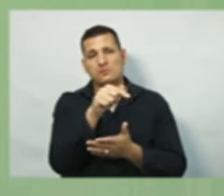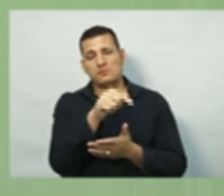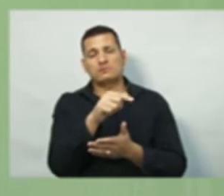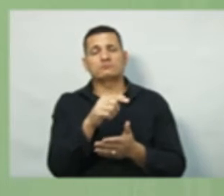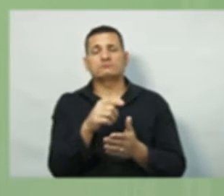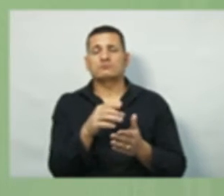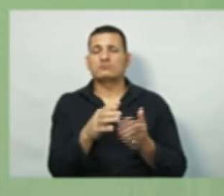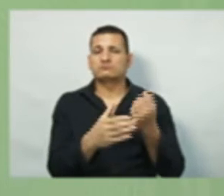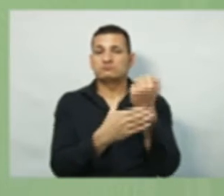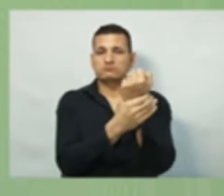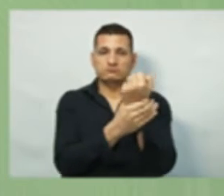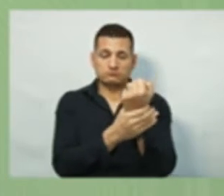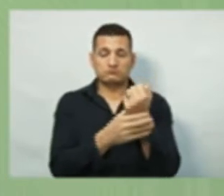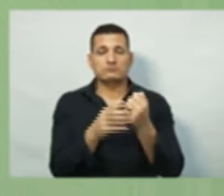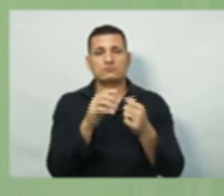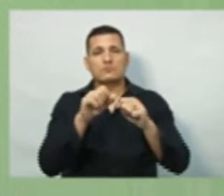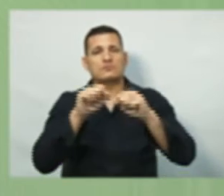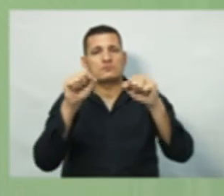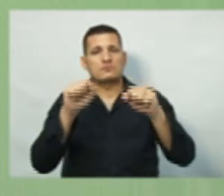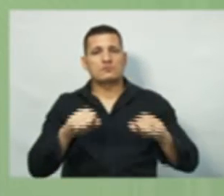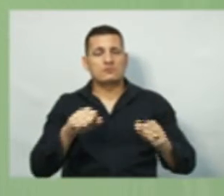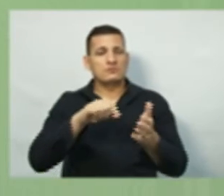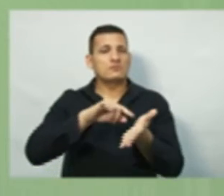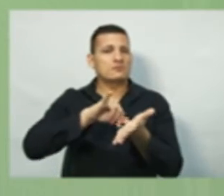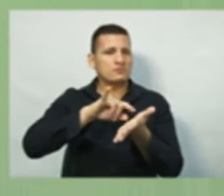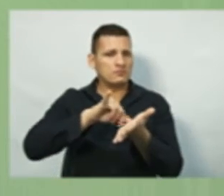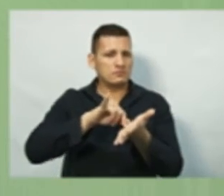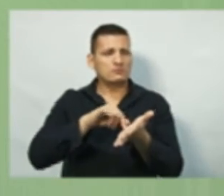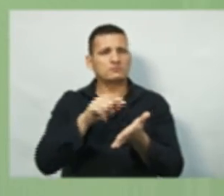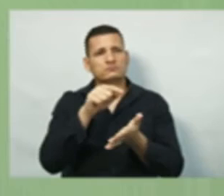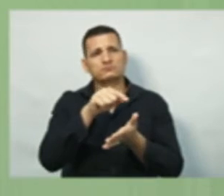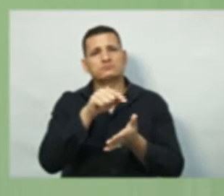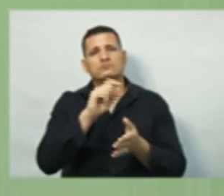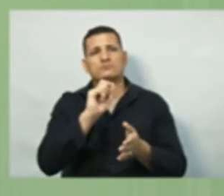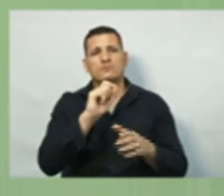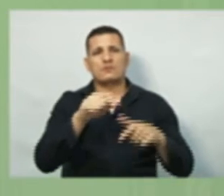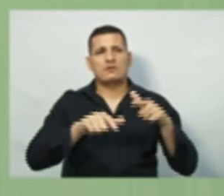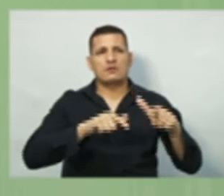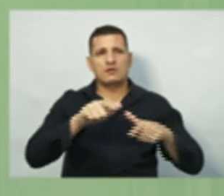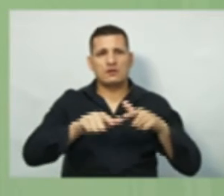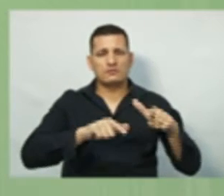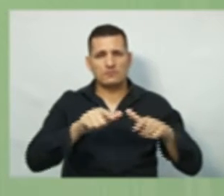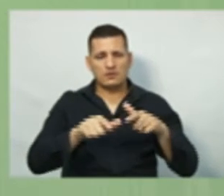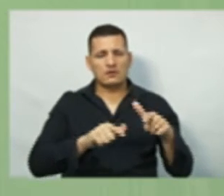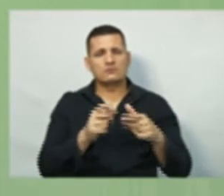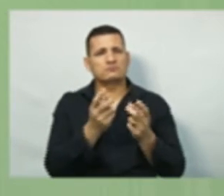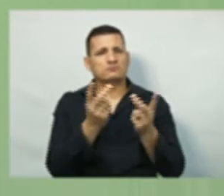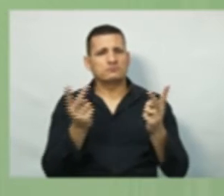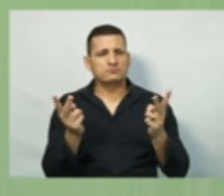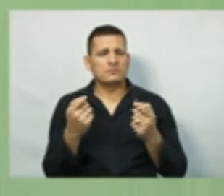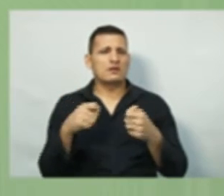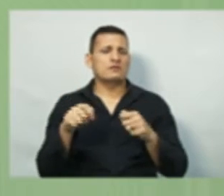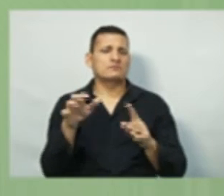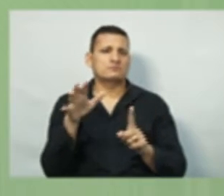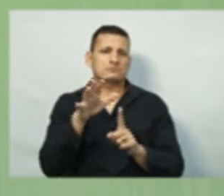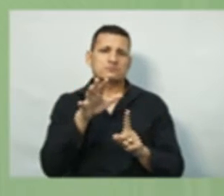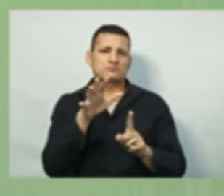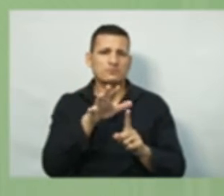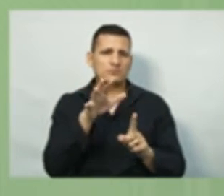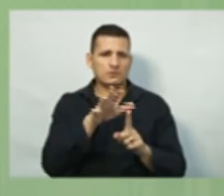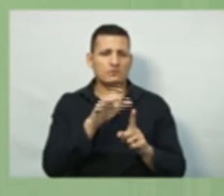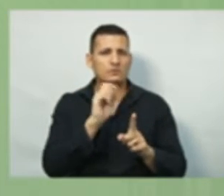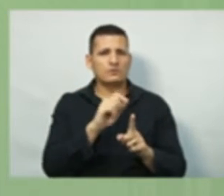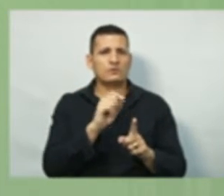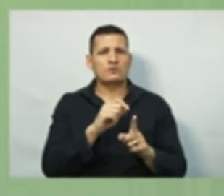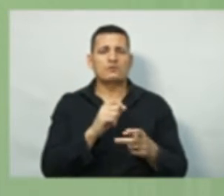medida em que o sistema capitalista e os mecanismos de mercado envolvem incentivos para o contínuo